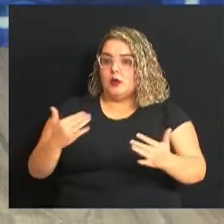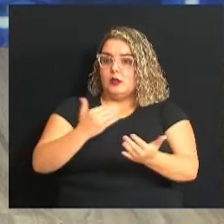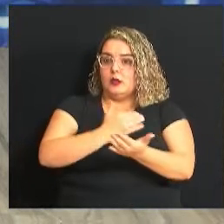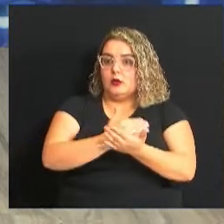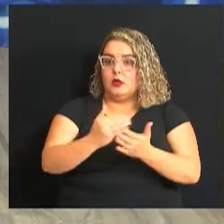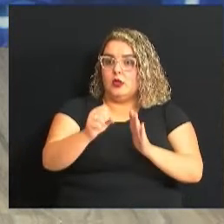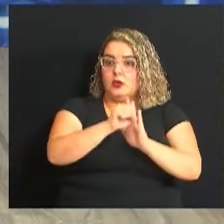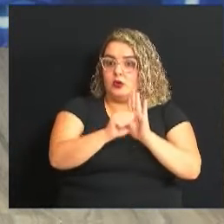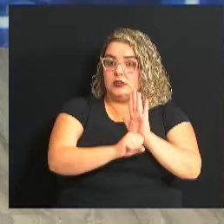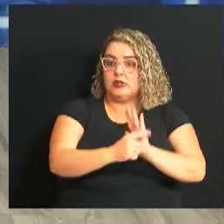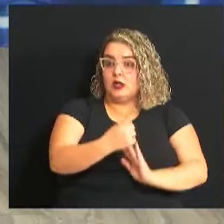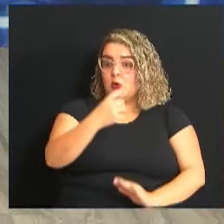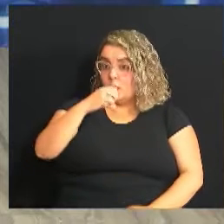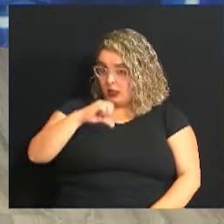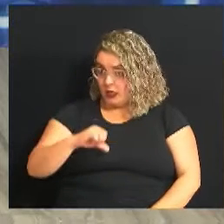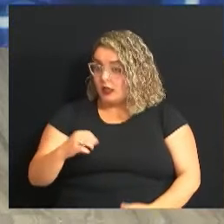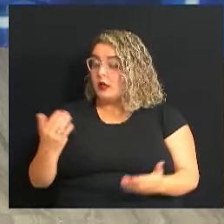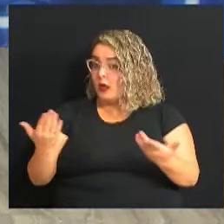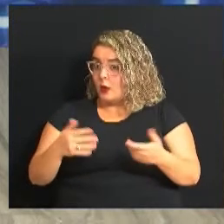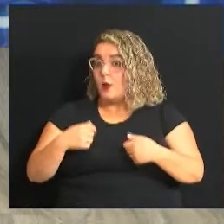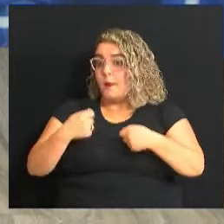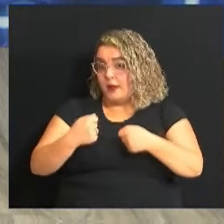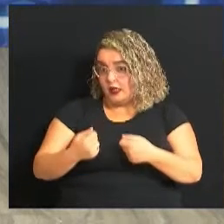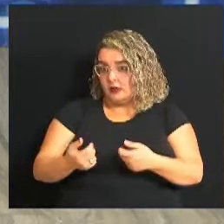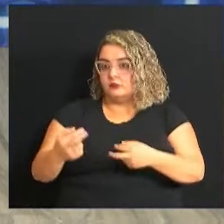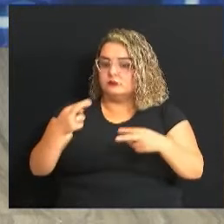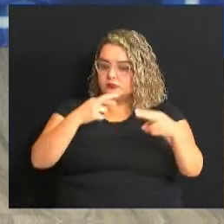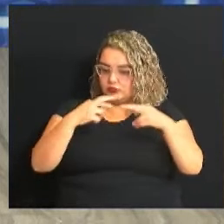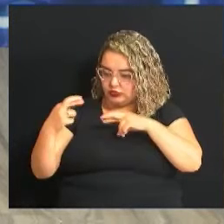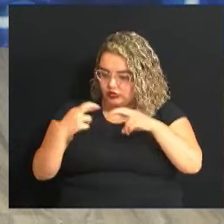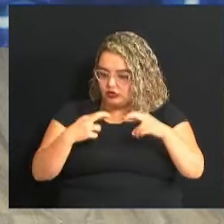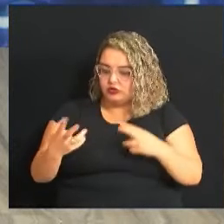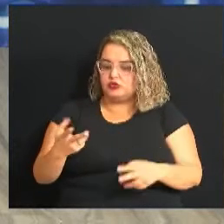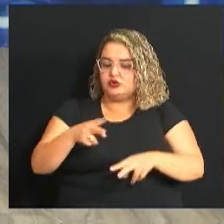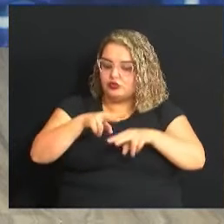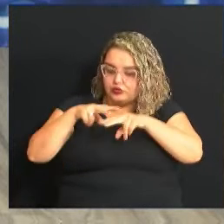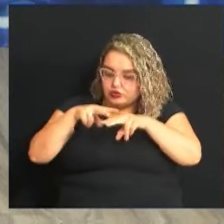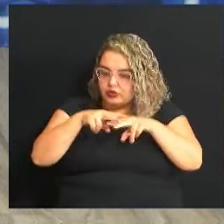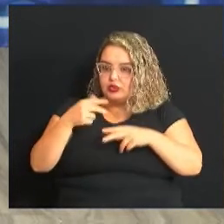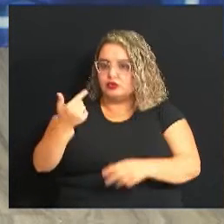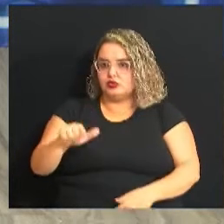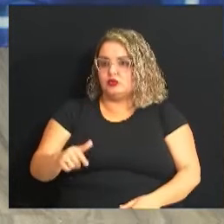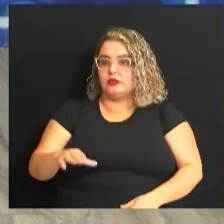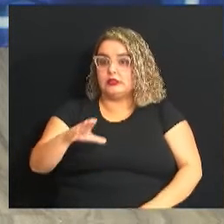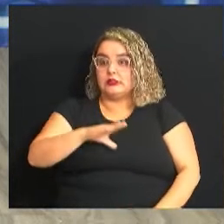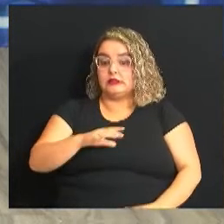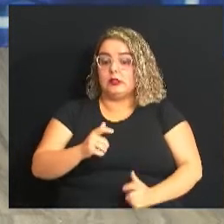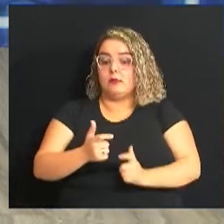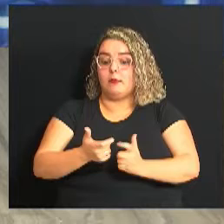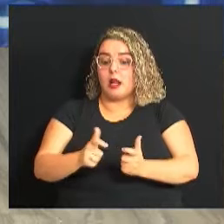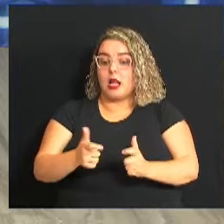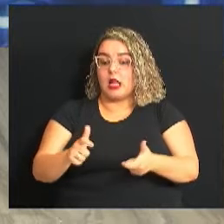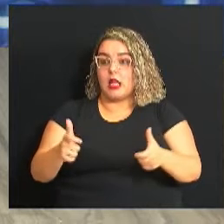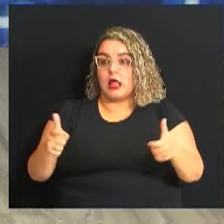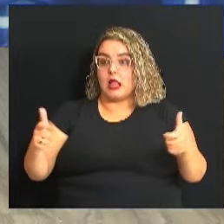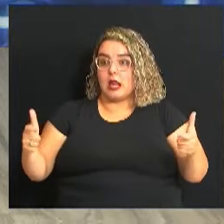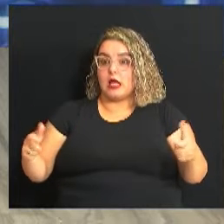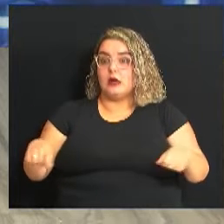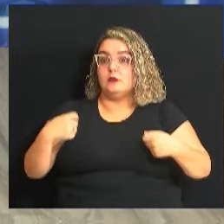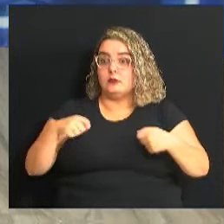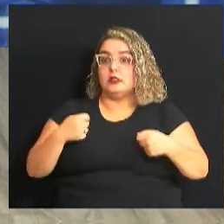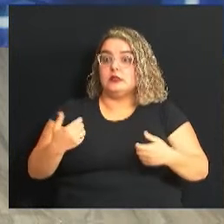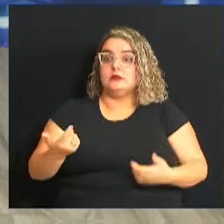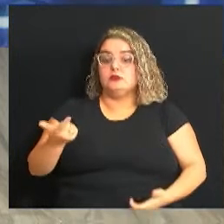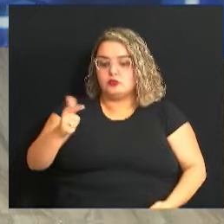século XIX e que agora precisa também de revisão, né, porque a cidade aumenta. Então, tem que ter braço, tem que ter mão para